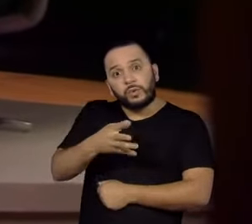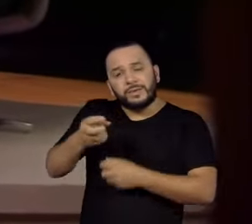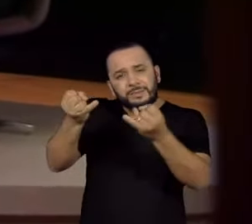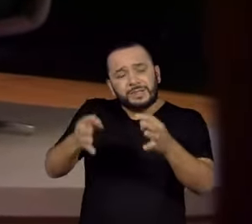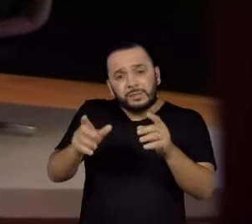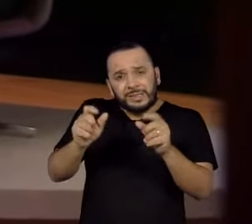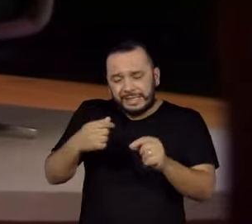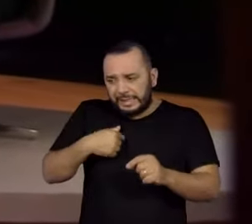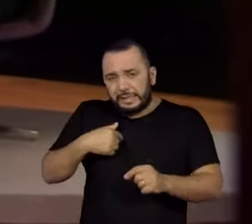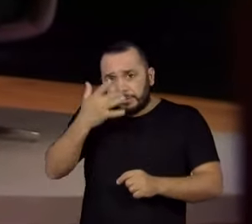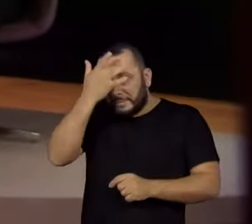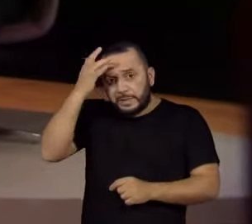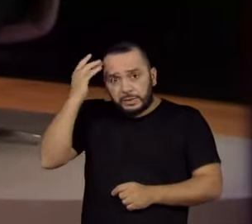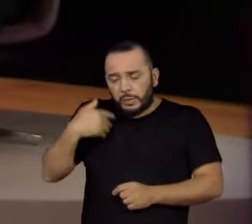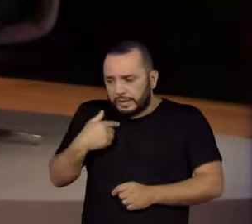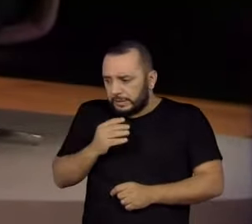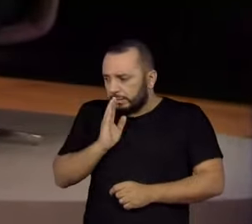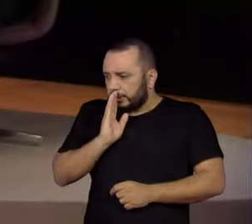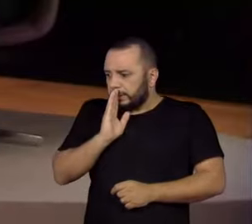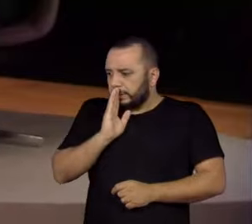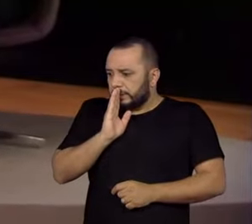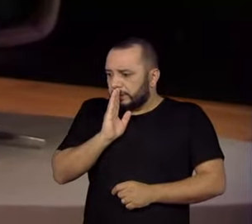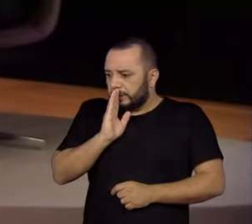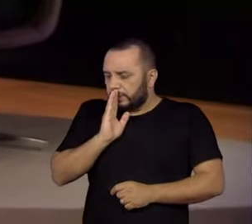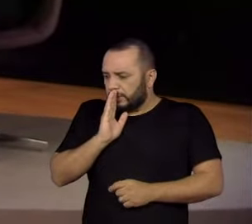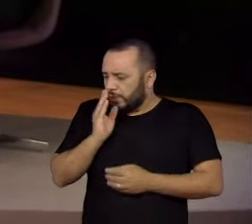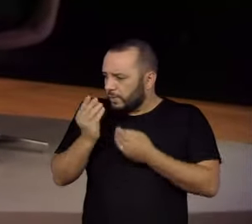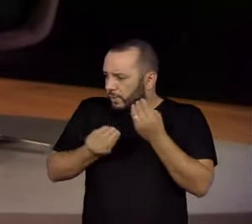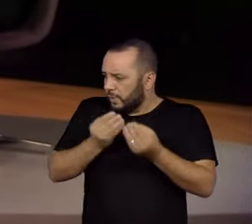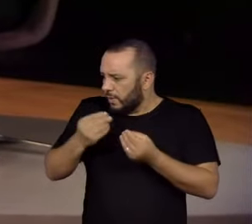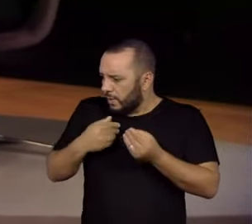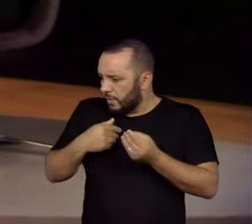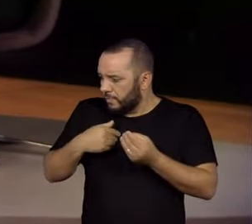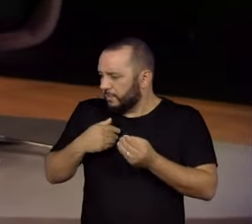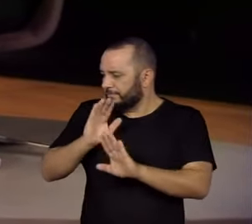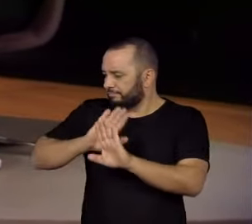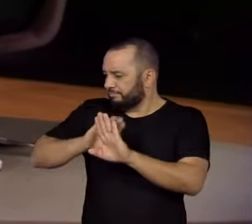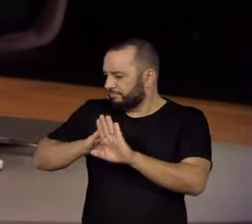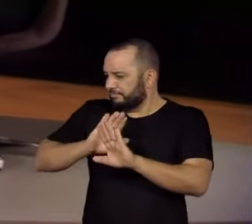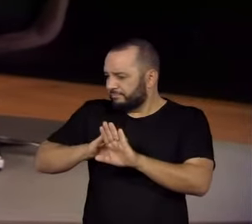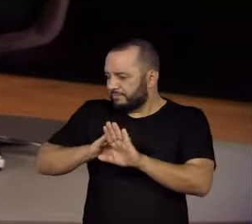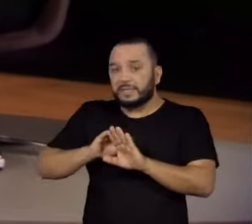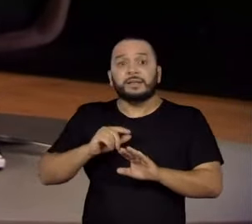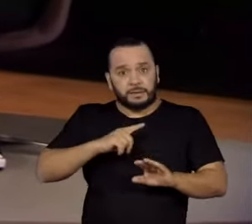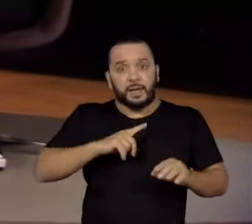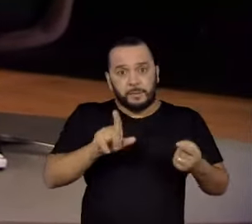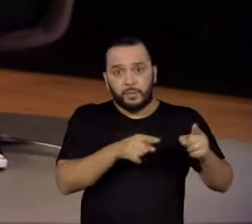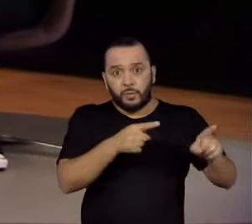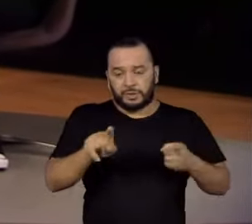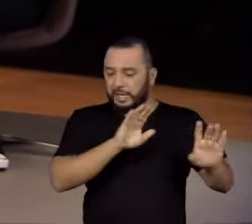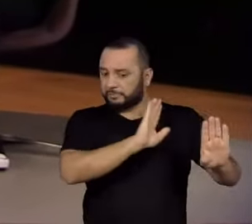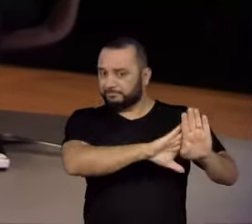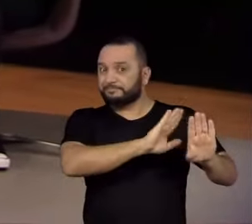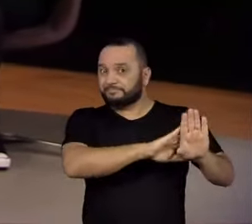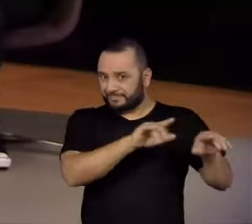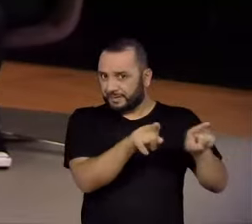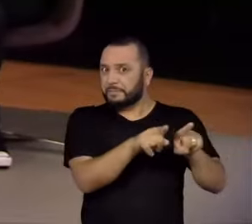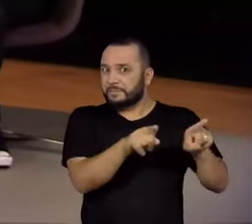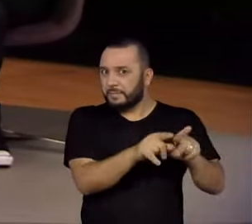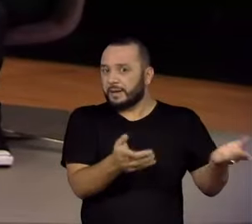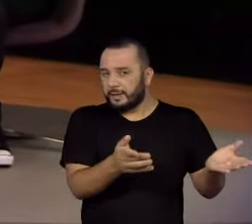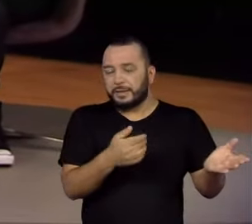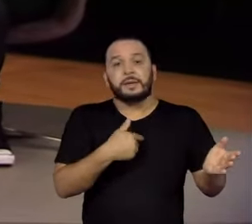de expressar o inexprimível é a música. E segundo outro escritor, Victor Hugo, a música expressa o que não pode se